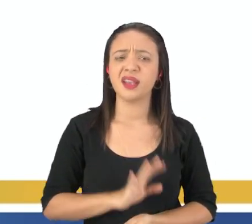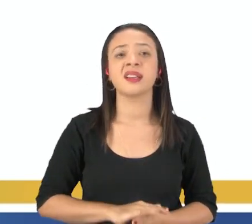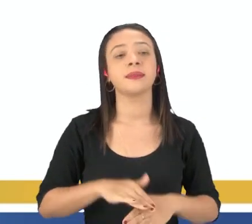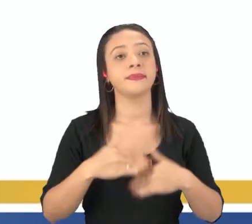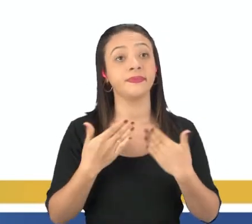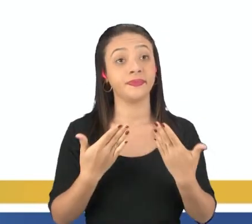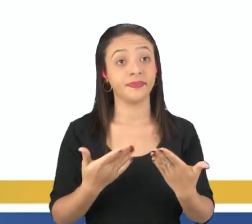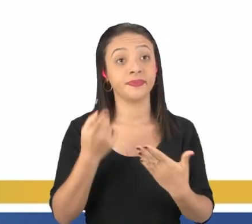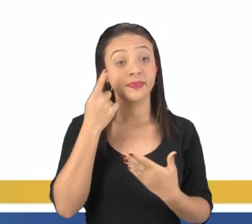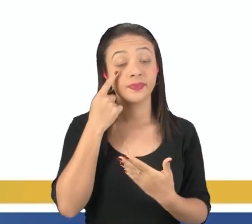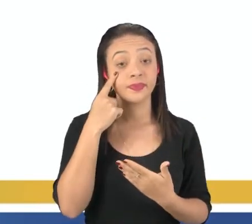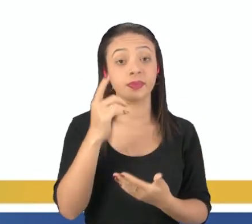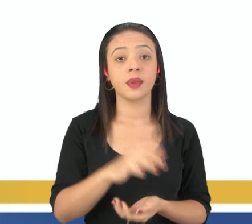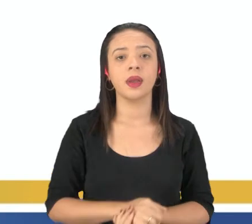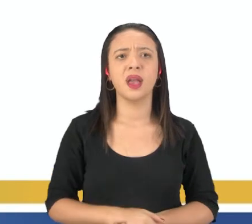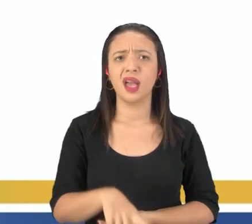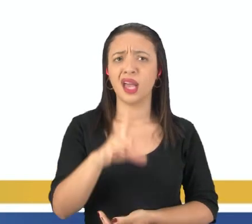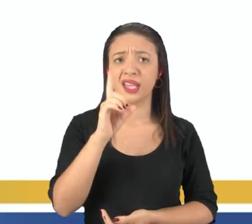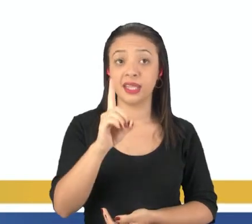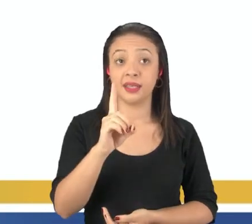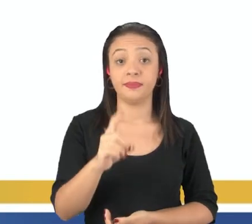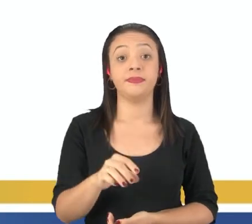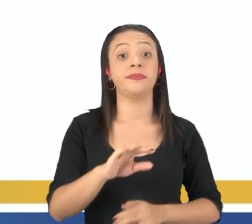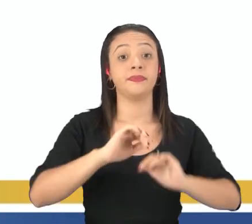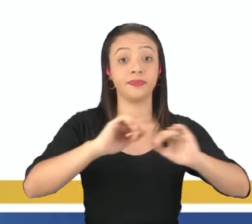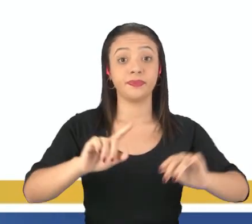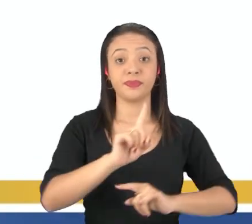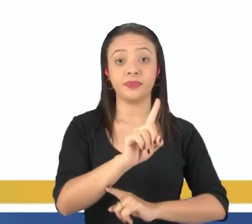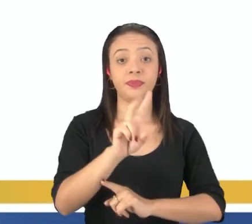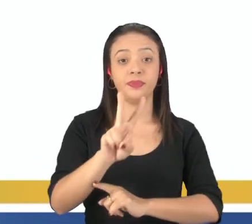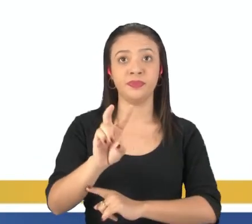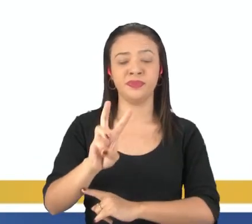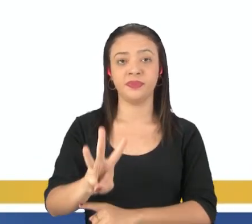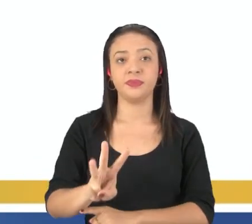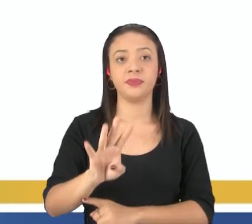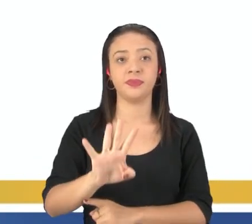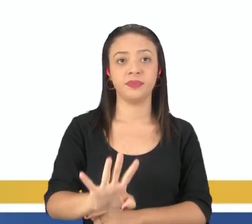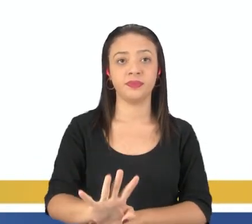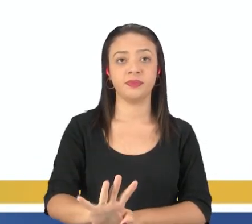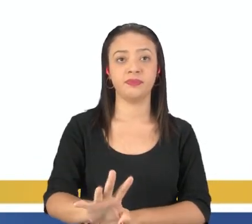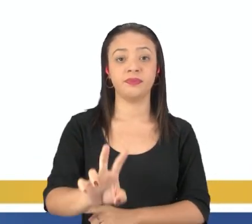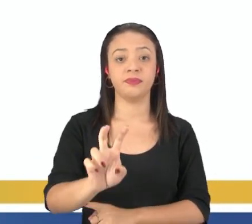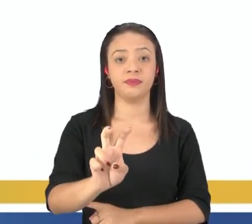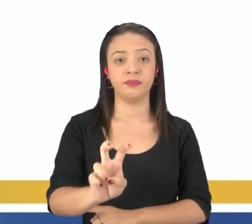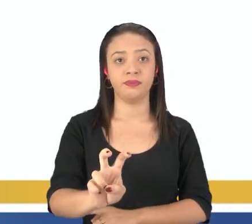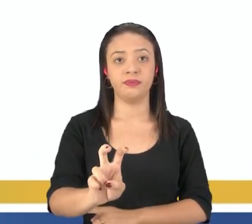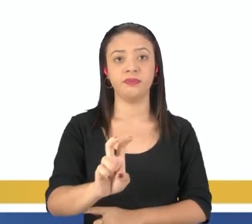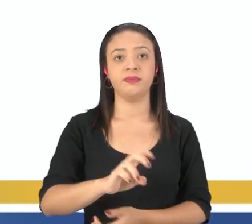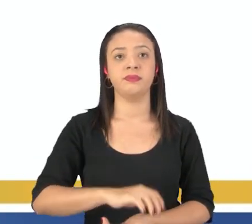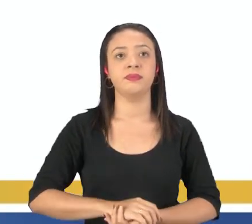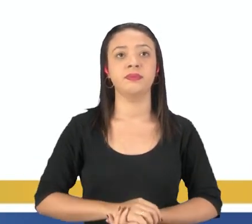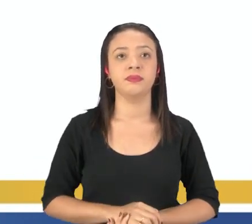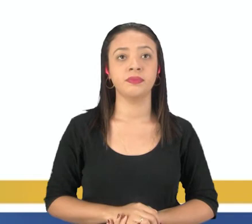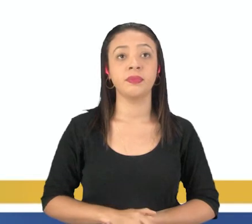certinho Observe aqui por dividido em uma duas três quatro